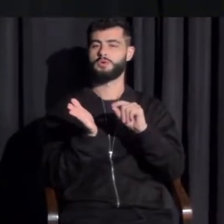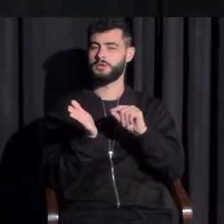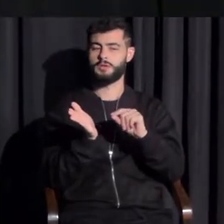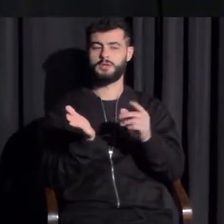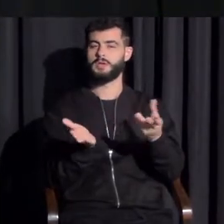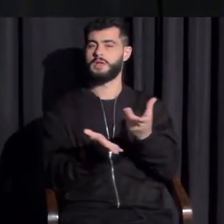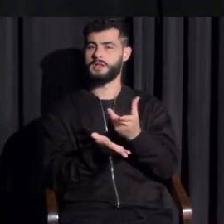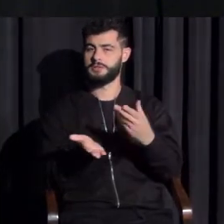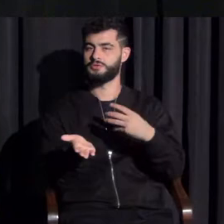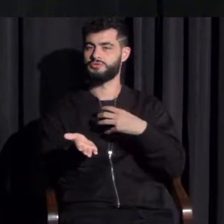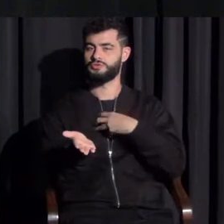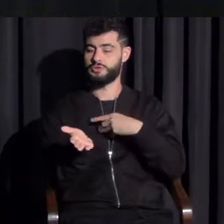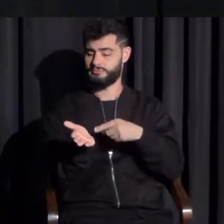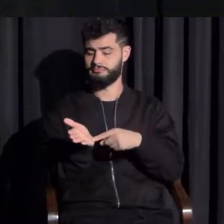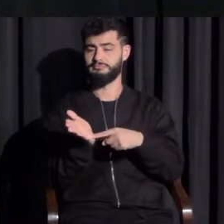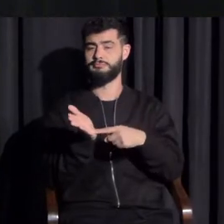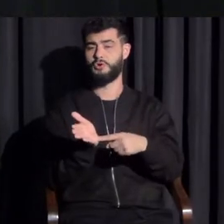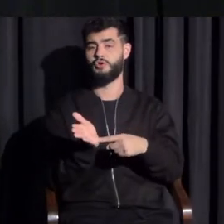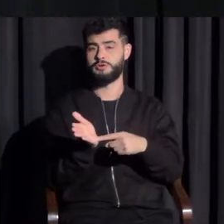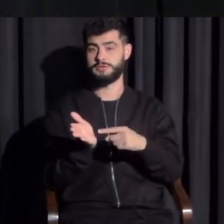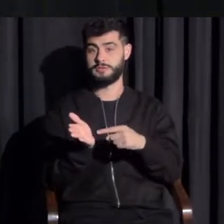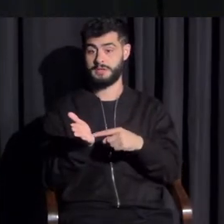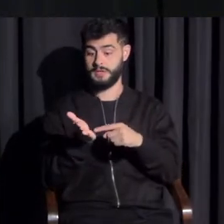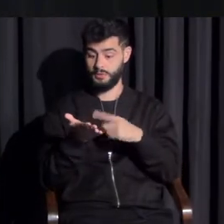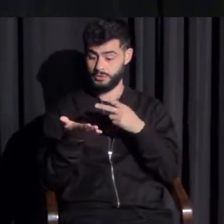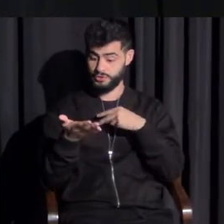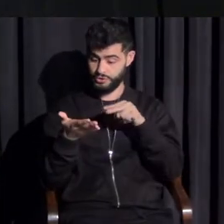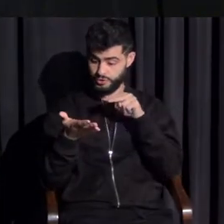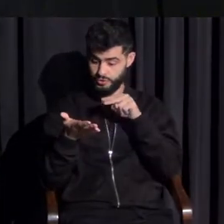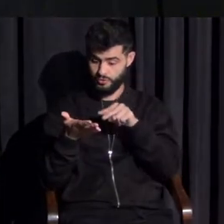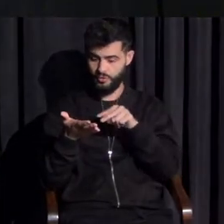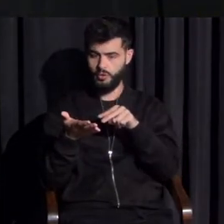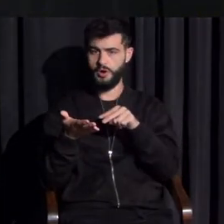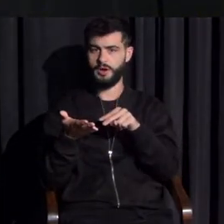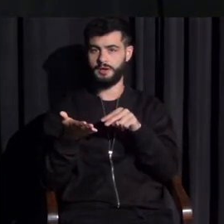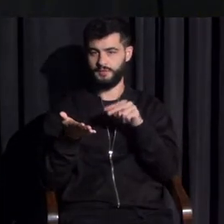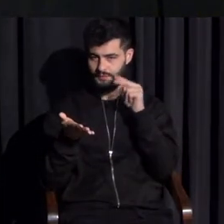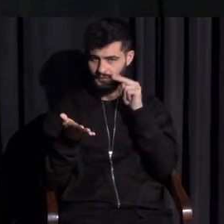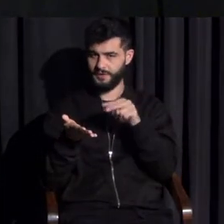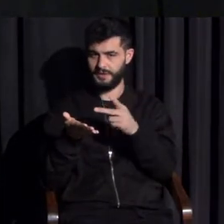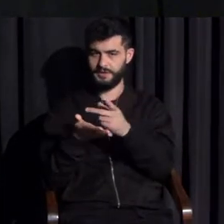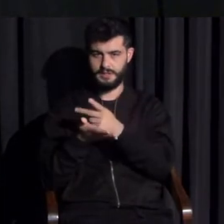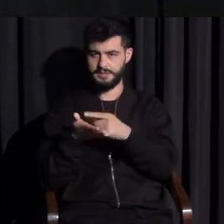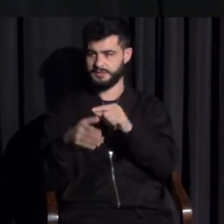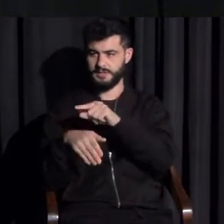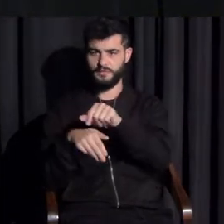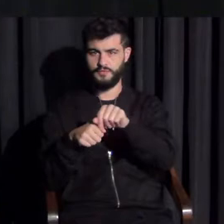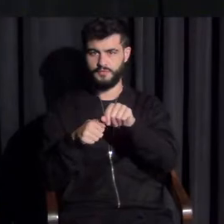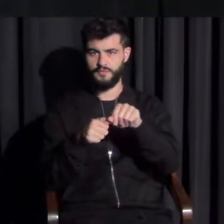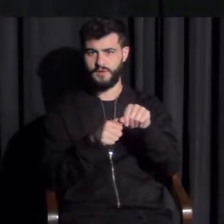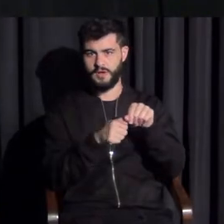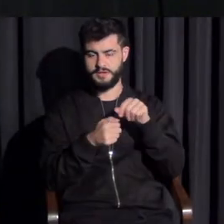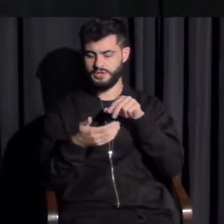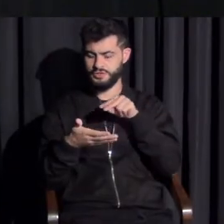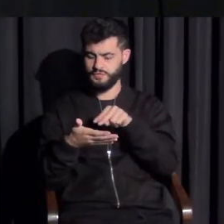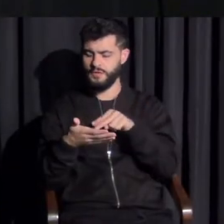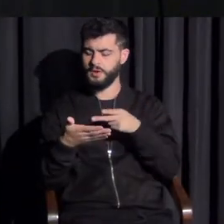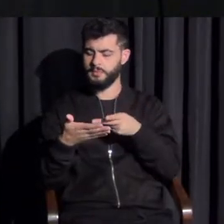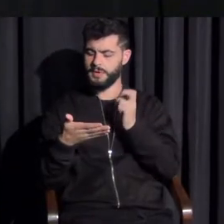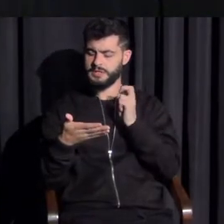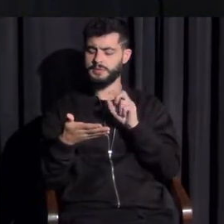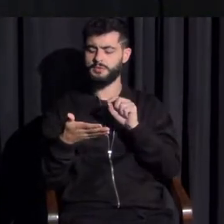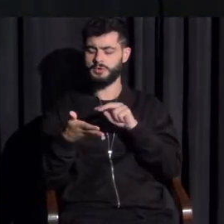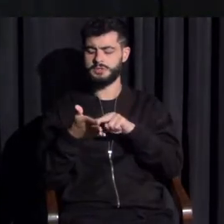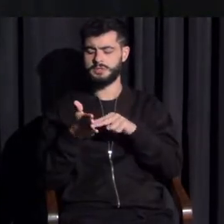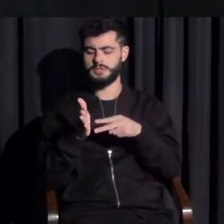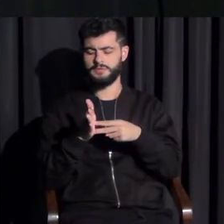que nós nos detemos a eles, a essa produção, né, percebendo o que significa. Só que isso é um processo que,